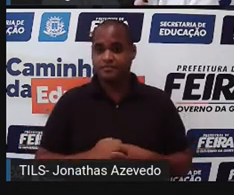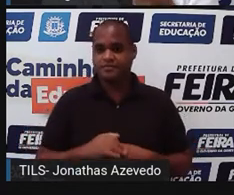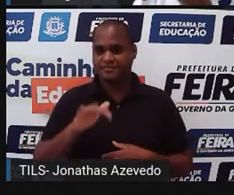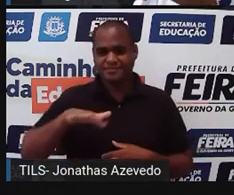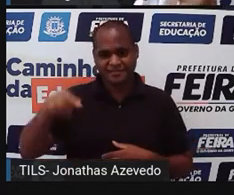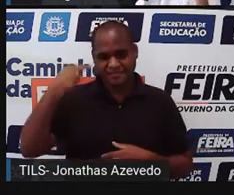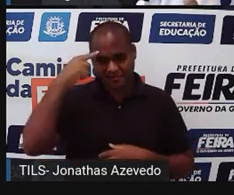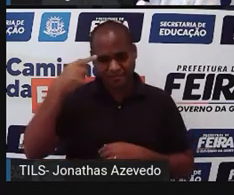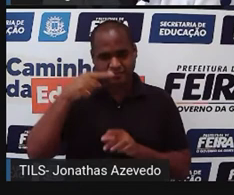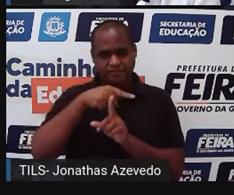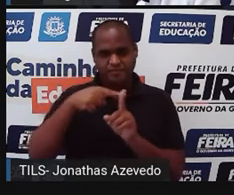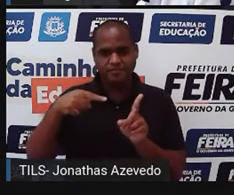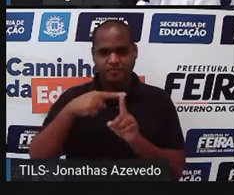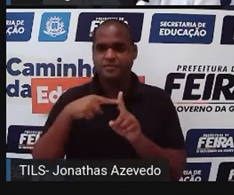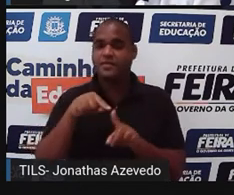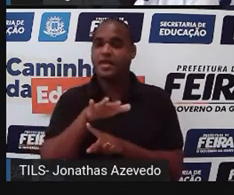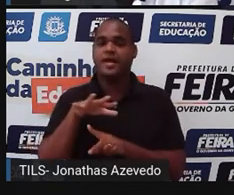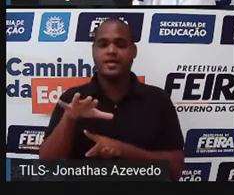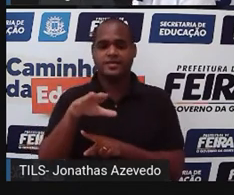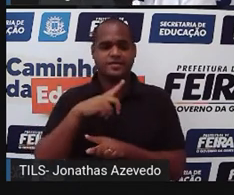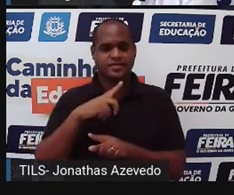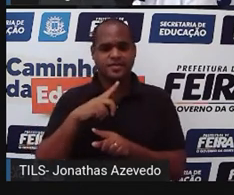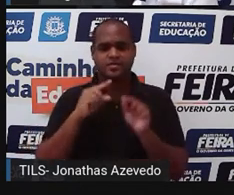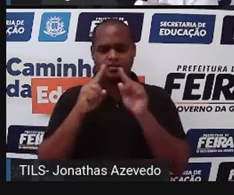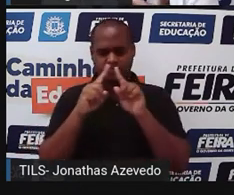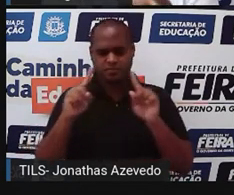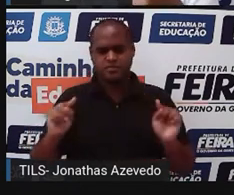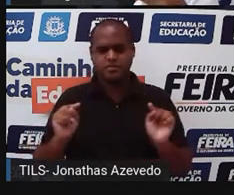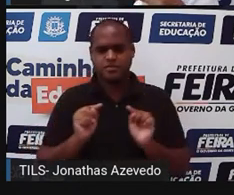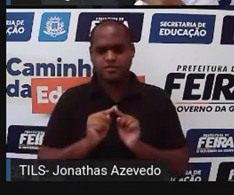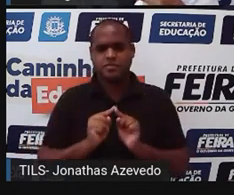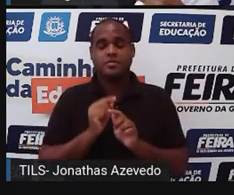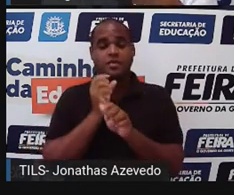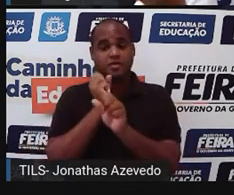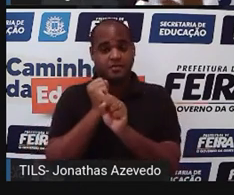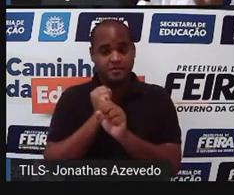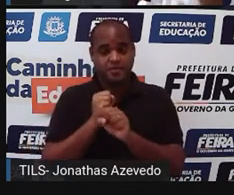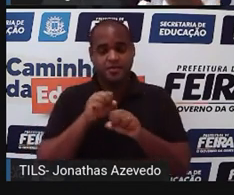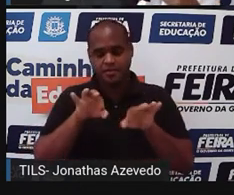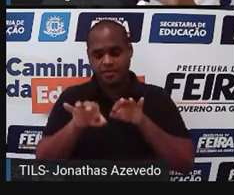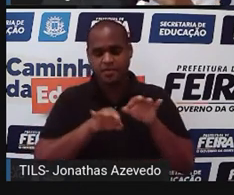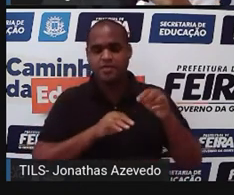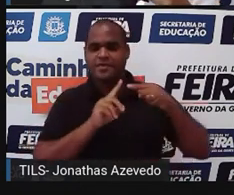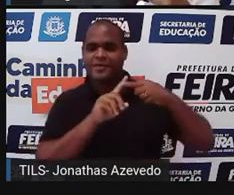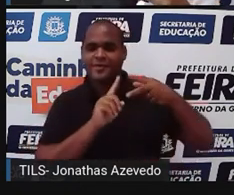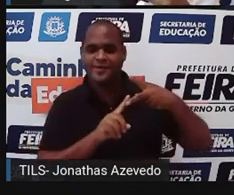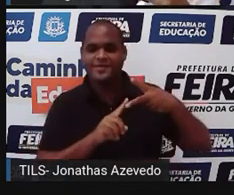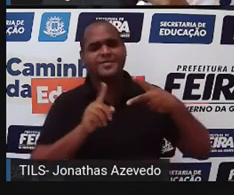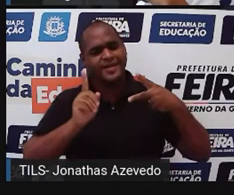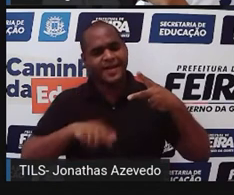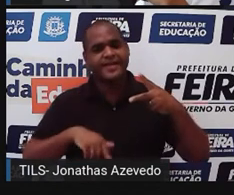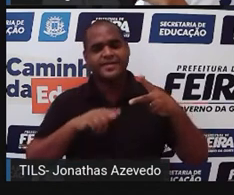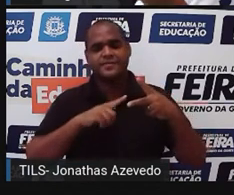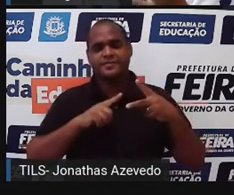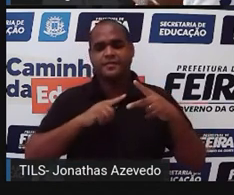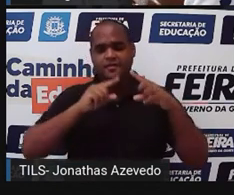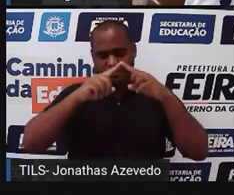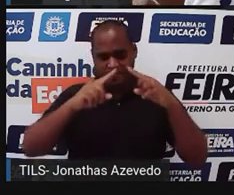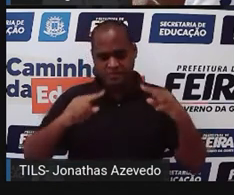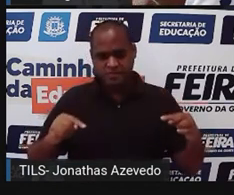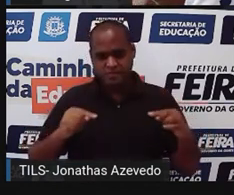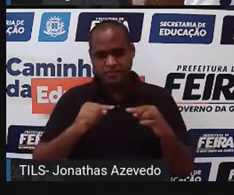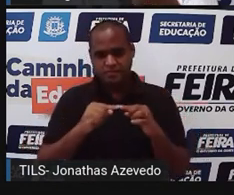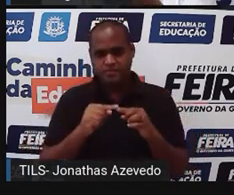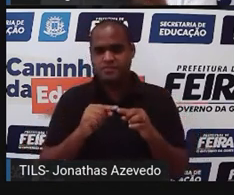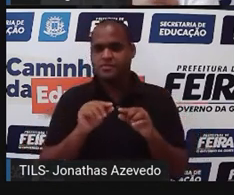metade da área do retângulo que é formado por esses dois triângulos o triângulo que eu tô chamando ali de triângulo um e o